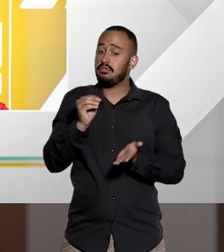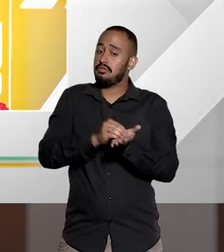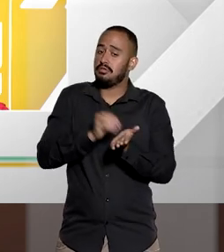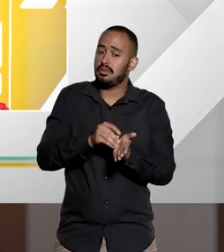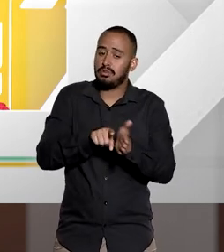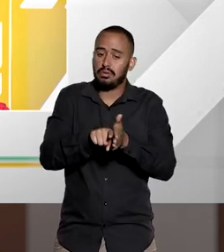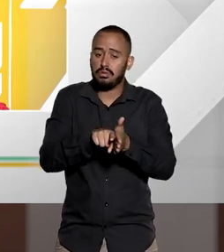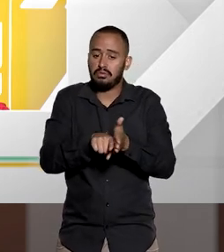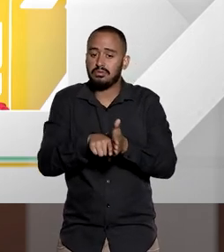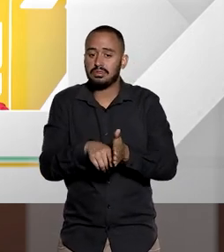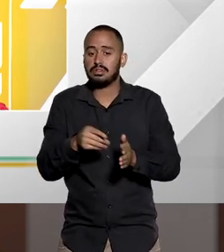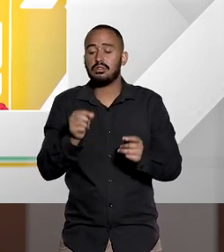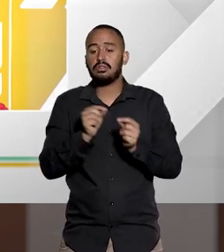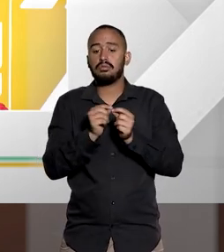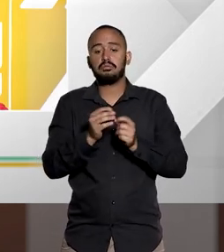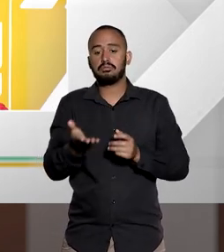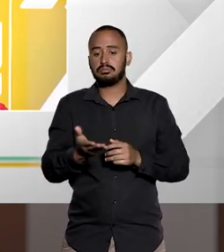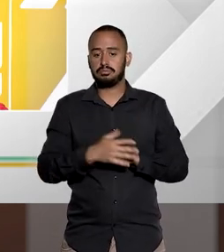não for mantida?